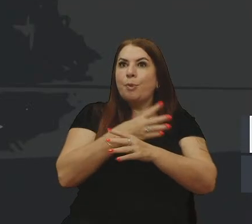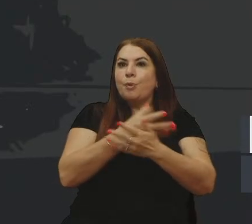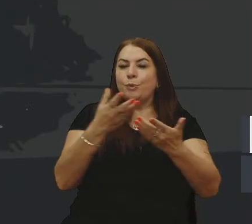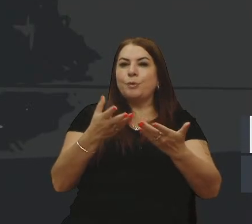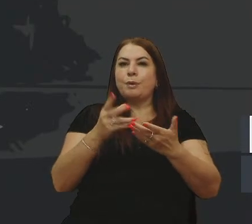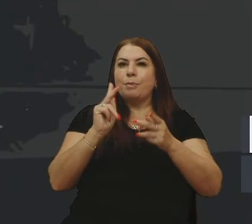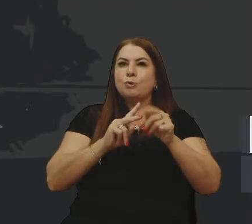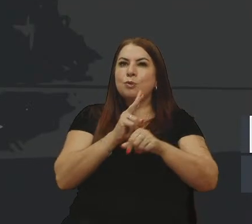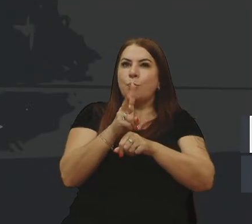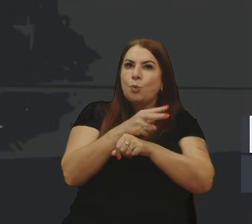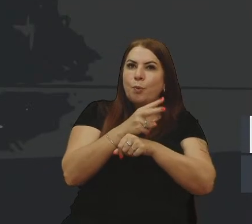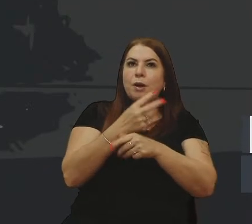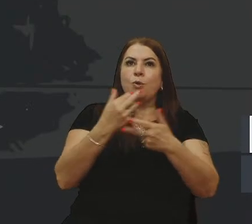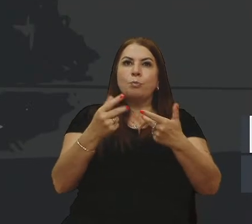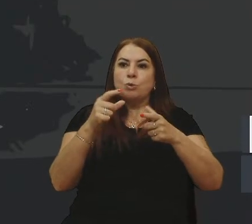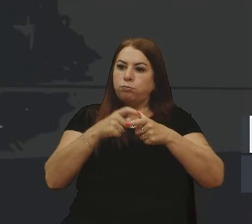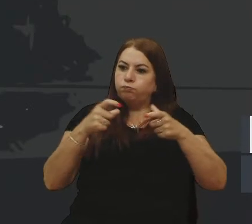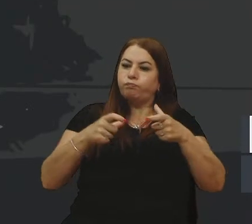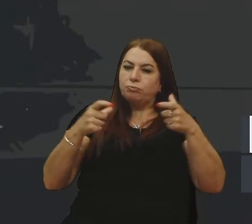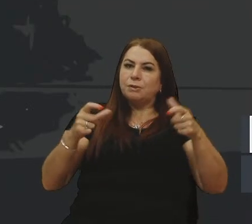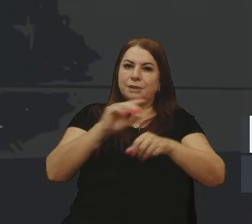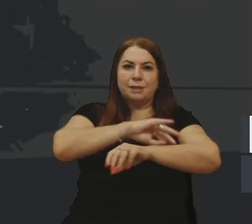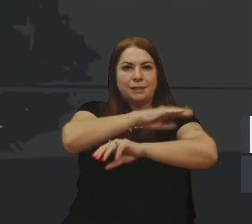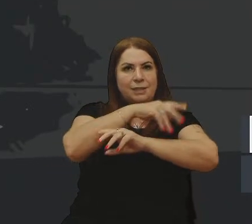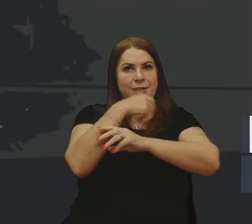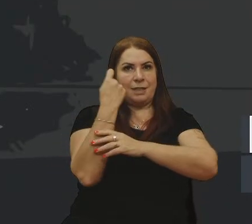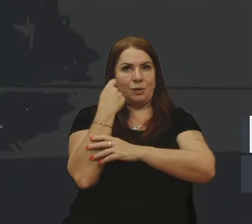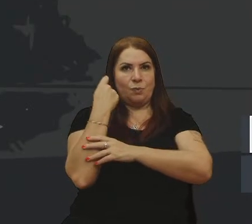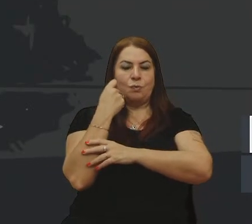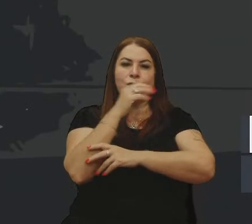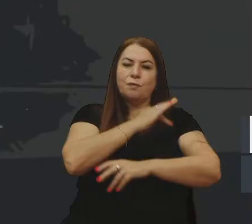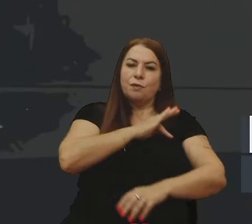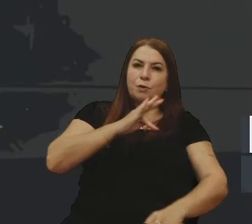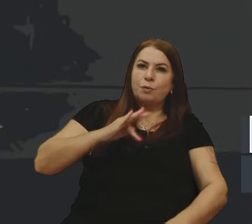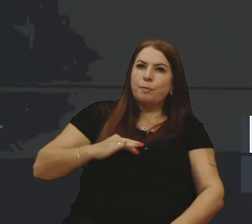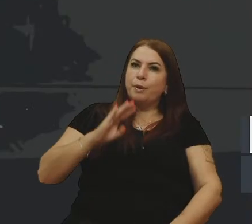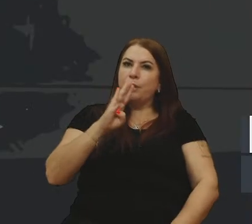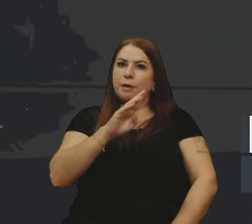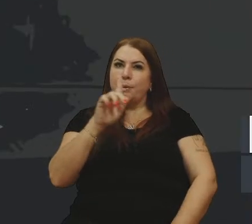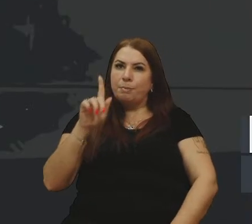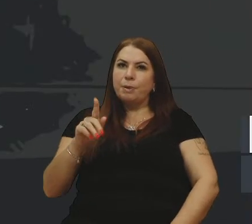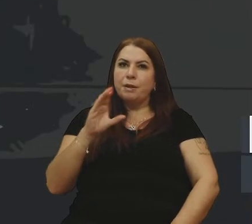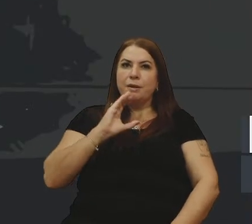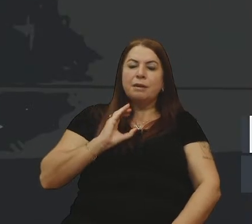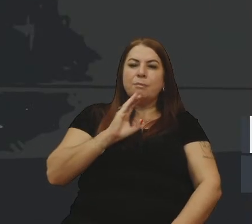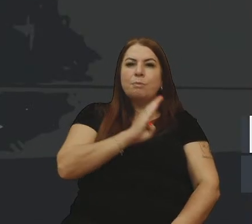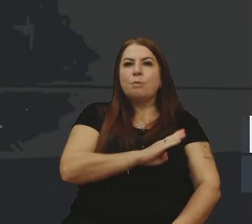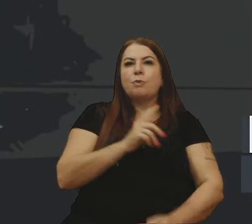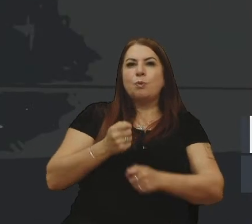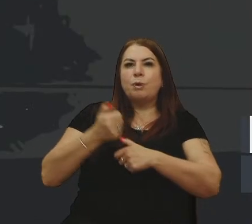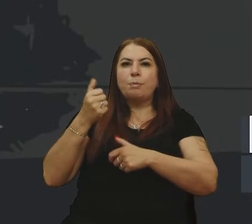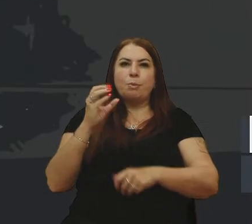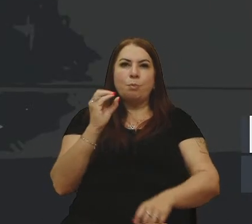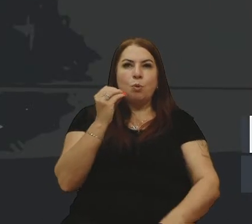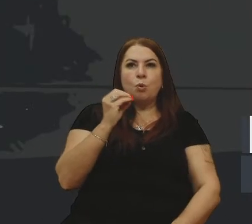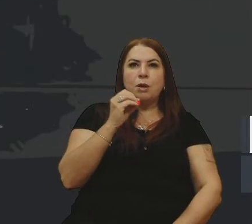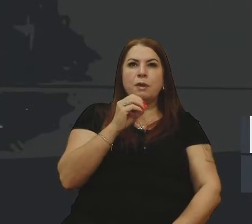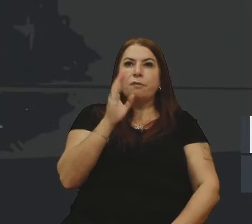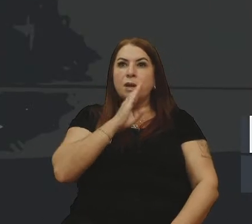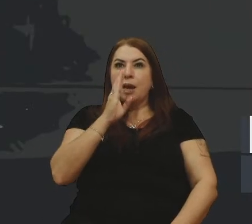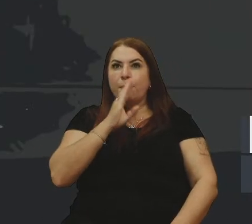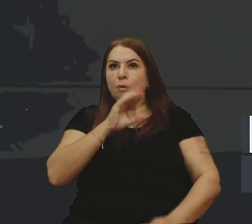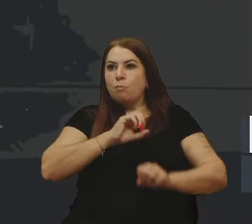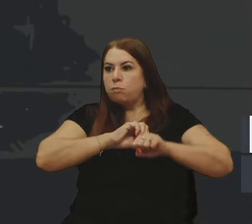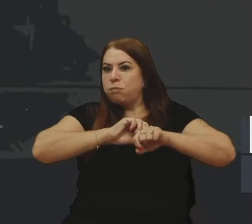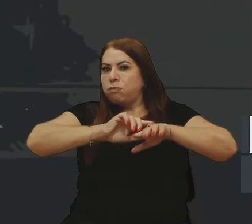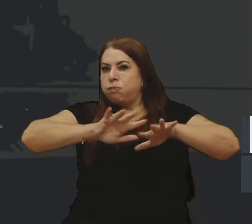começaram a procurar nós e a gente começou a crescer aqui na Serra. Então crescemos Farroupilha, Bento, Barbosa, Garibaldi, Porto Alegre. A gente foi rapidamente se